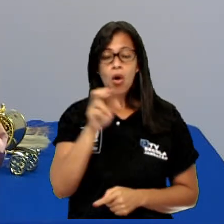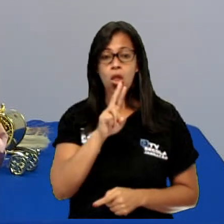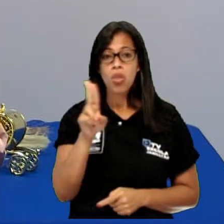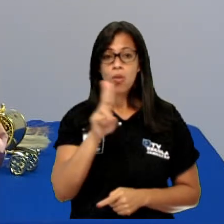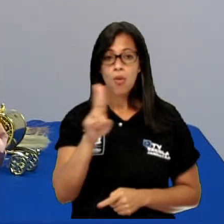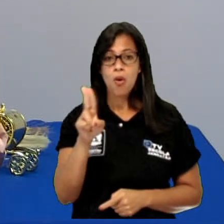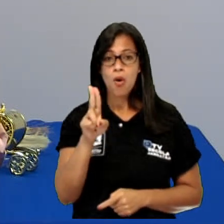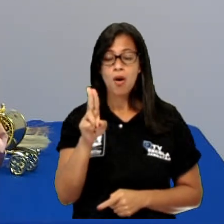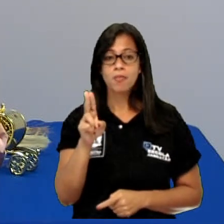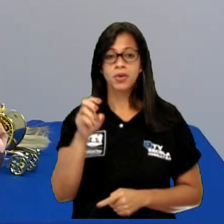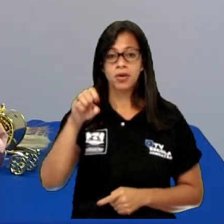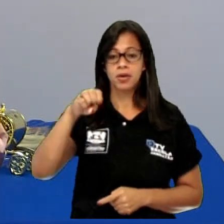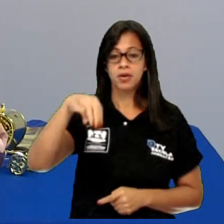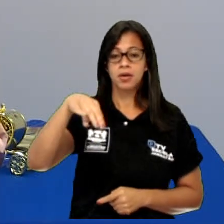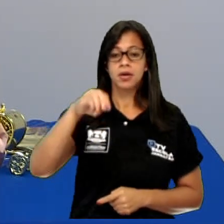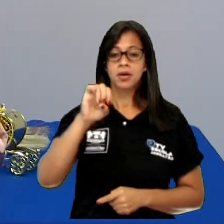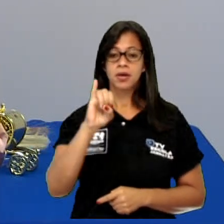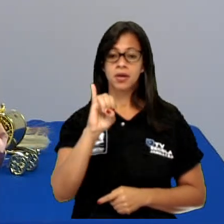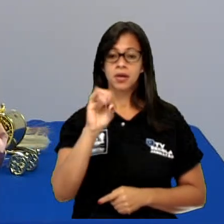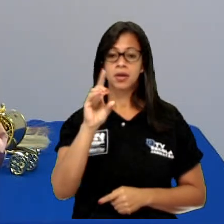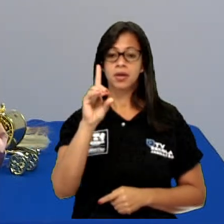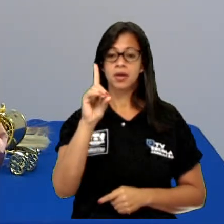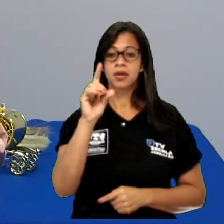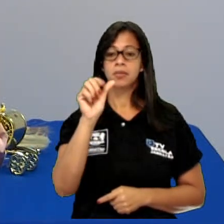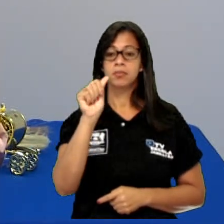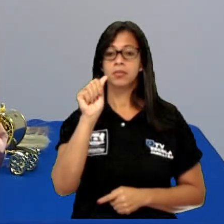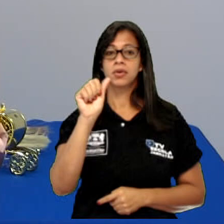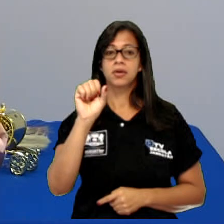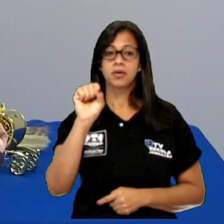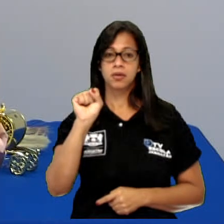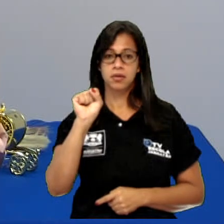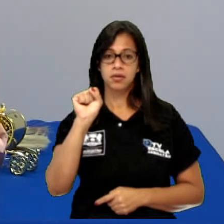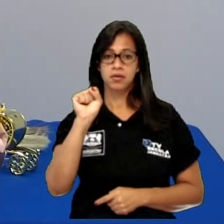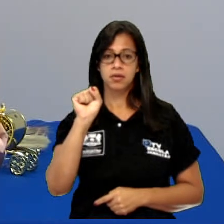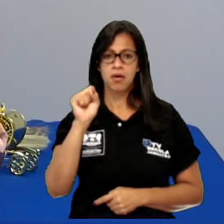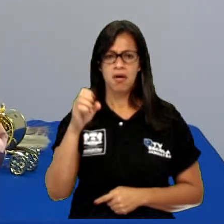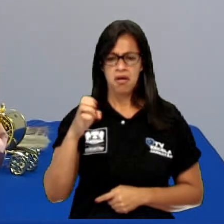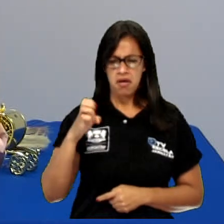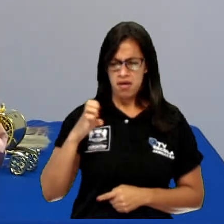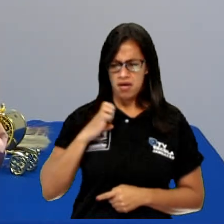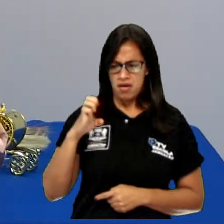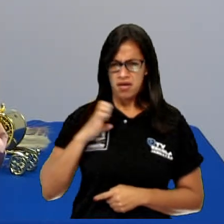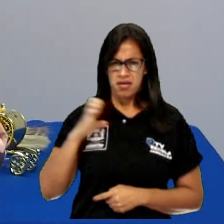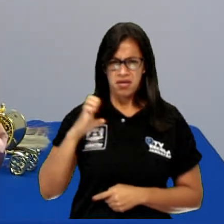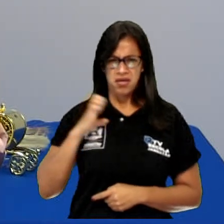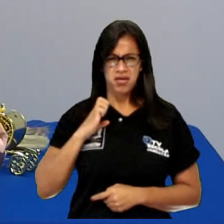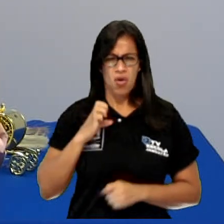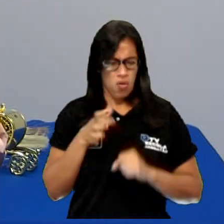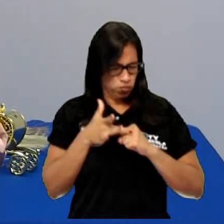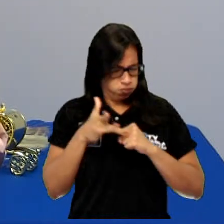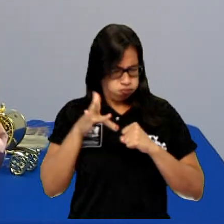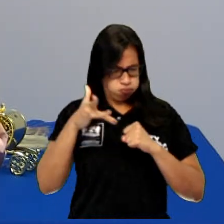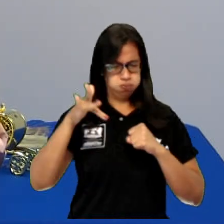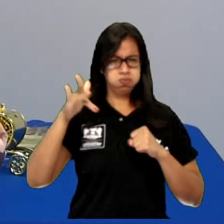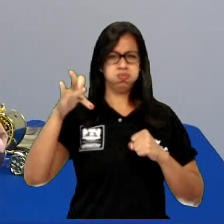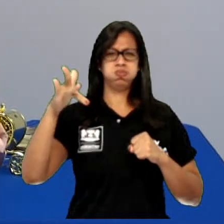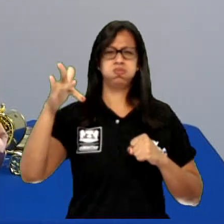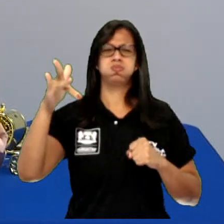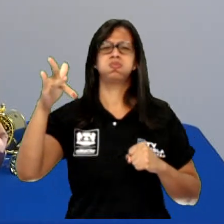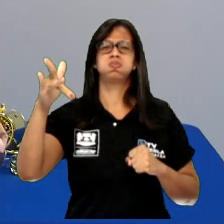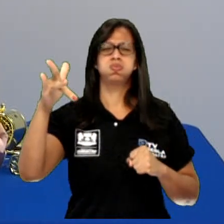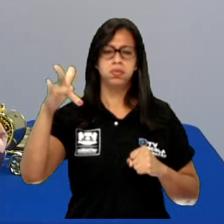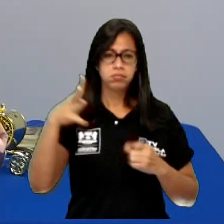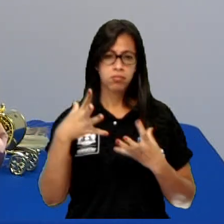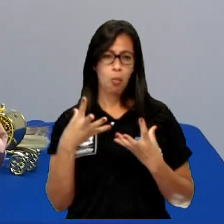Midas. Ele era um rei riquíssimo, tinha tanto ouro que já nem sabia mais o que fazer com ele. Era muito